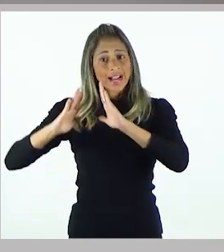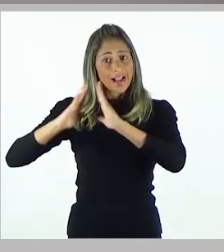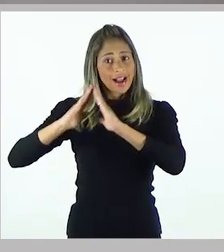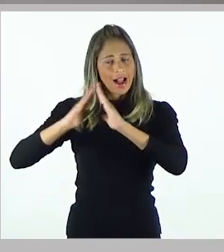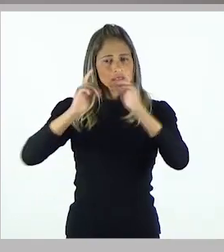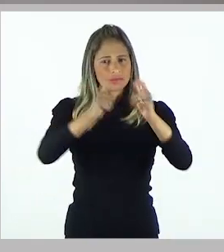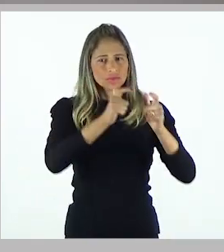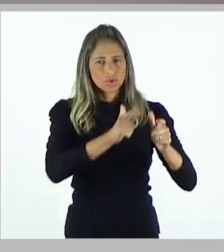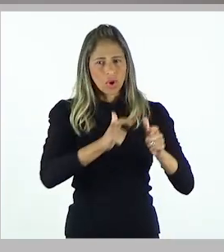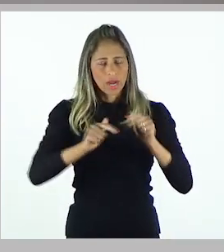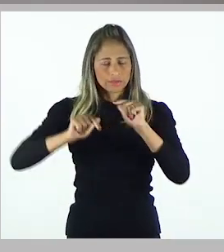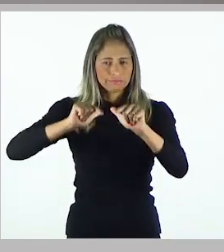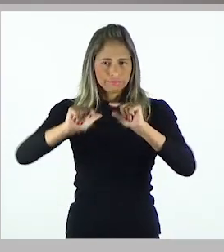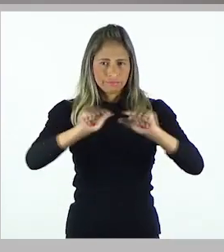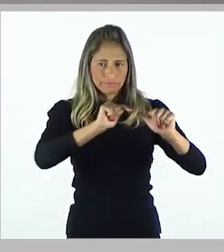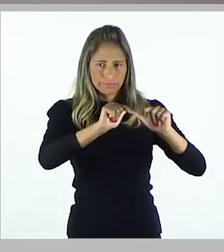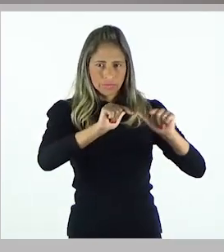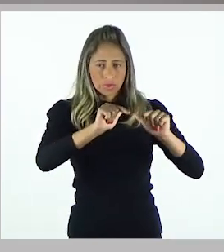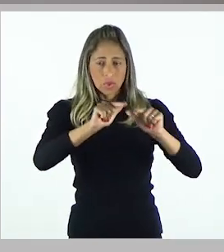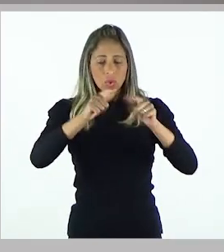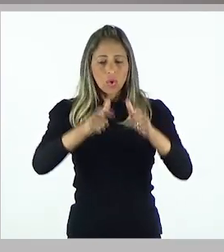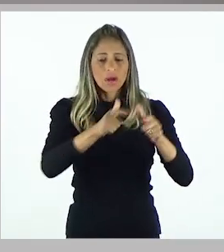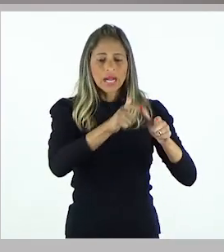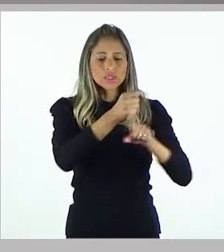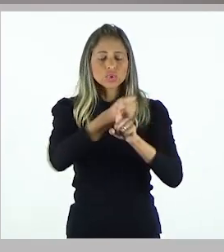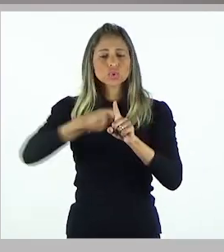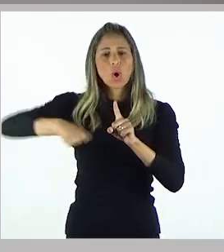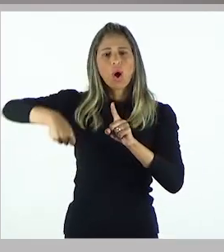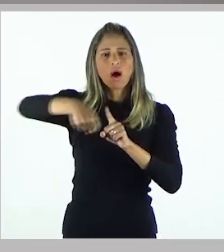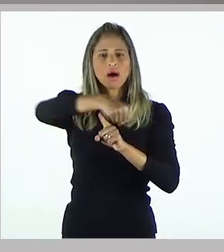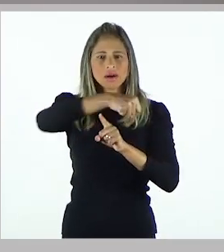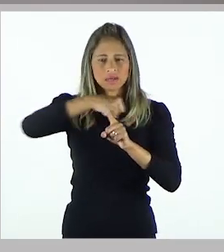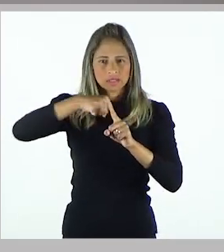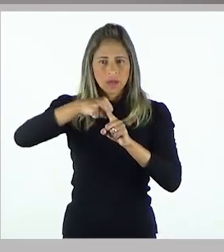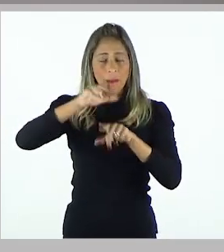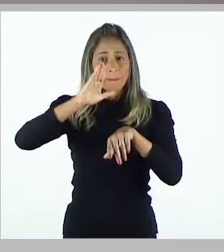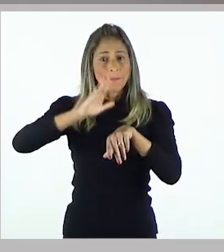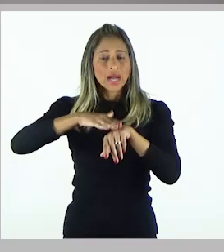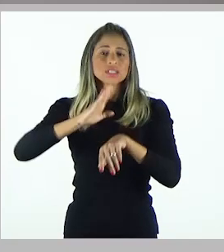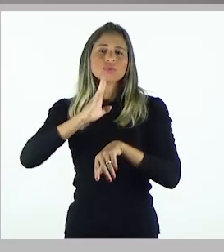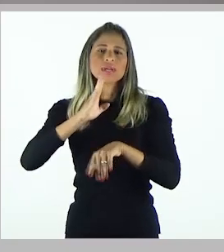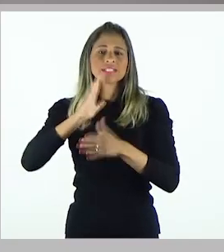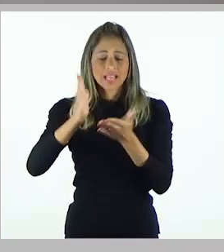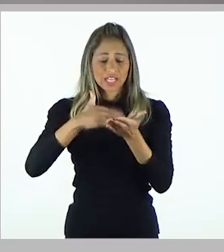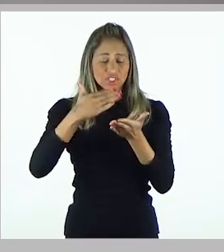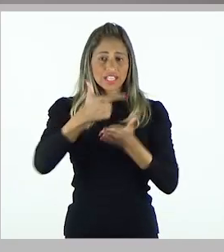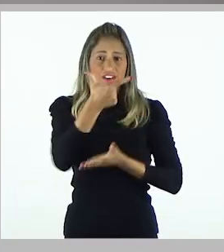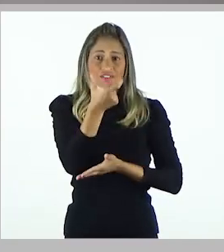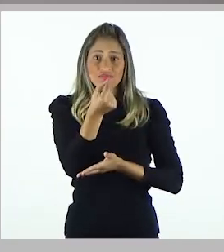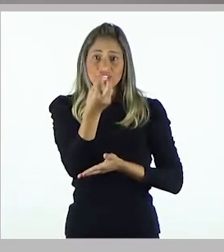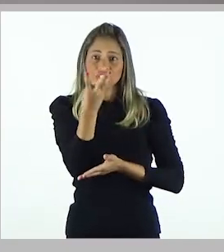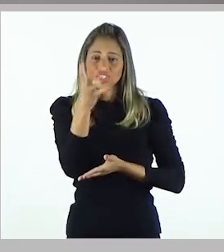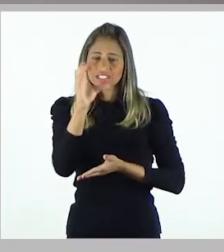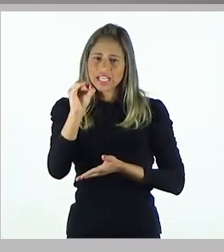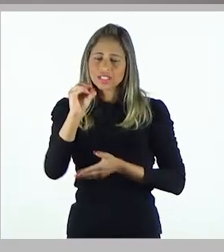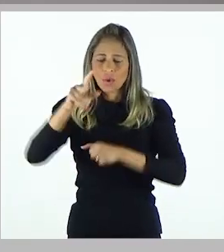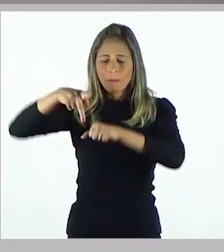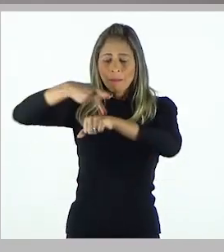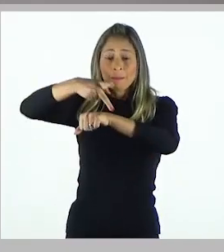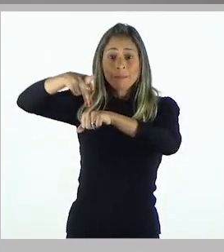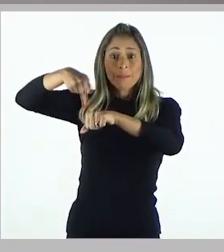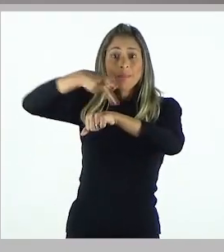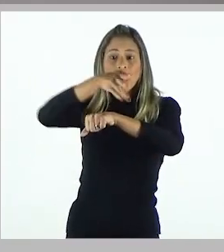nas casas, nos locais de trabalho e nos espaços sociais. Para conhecer mais sobre a Agenda 2030 e saber como